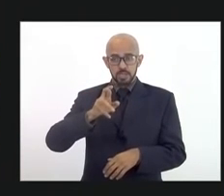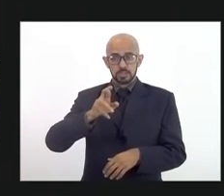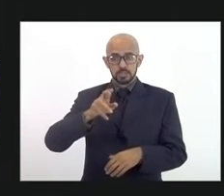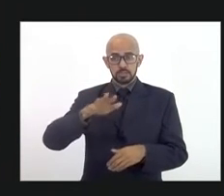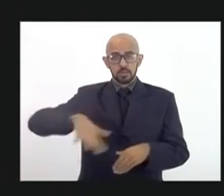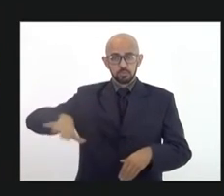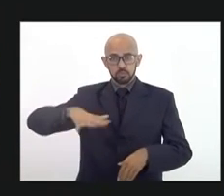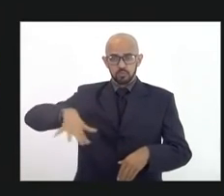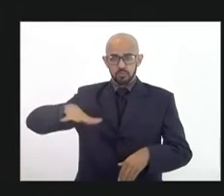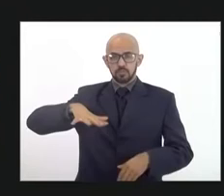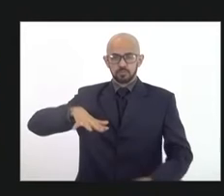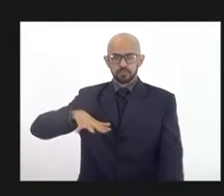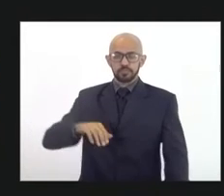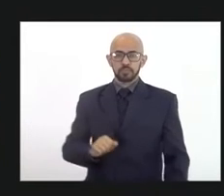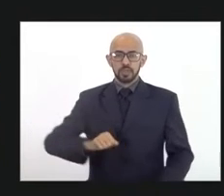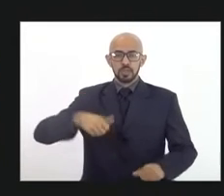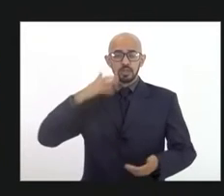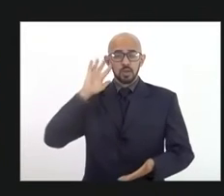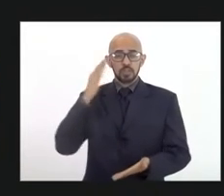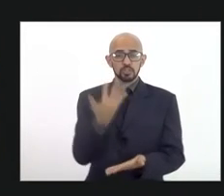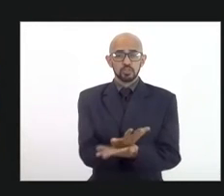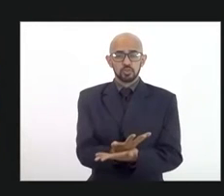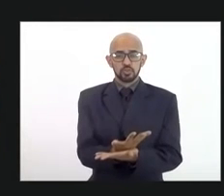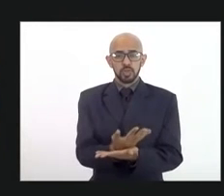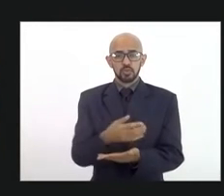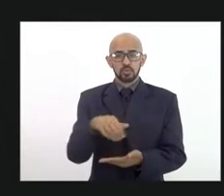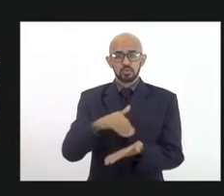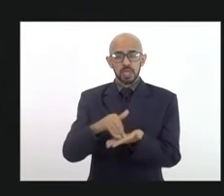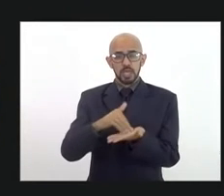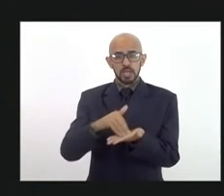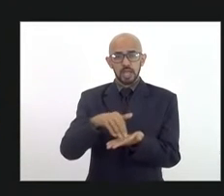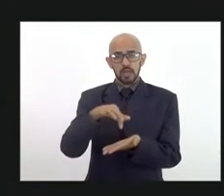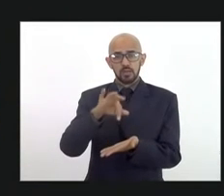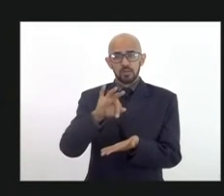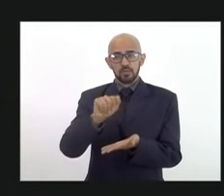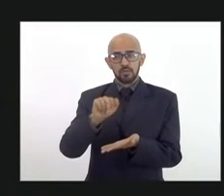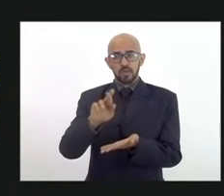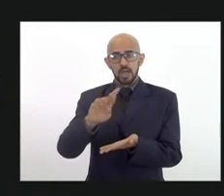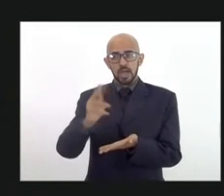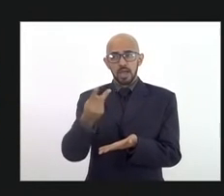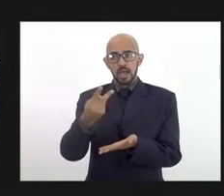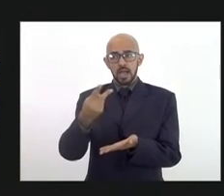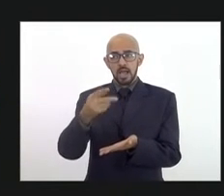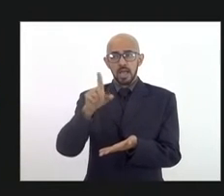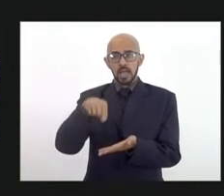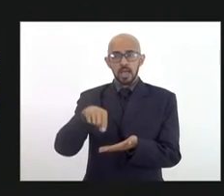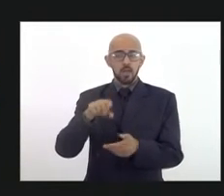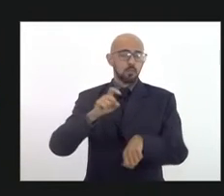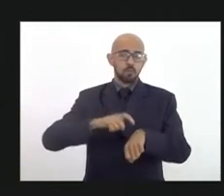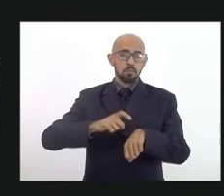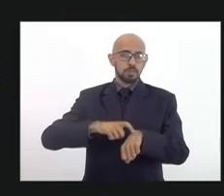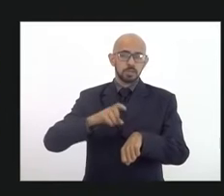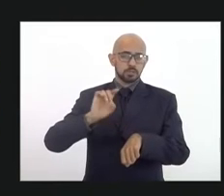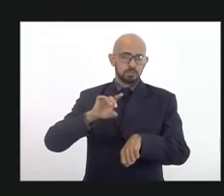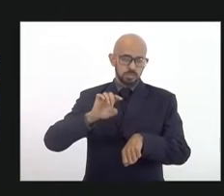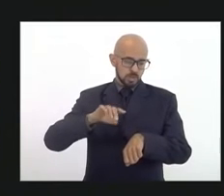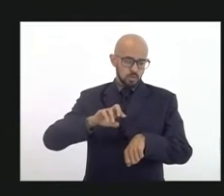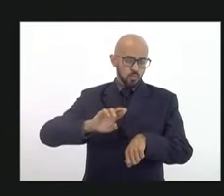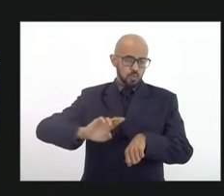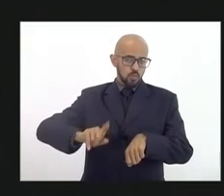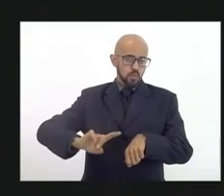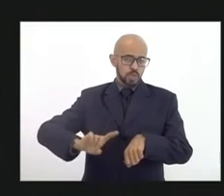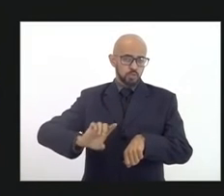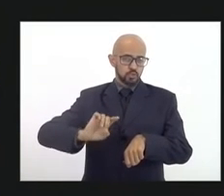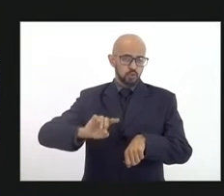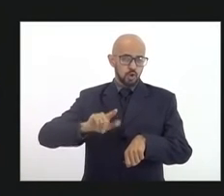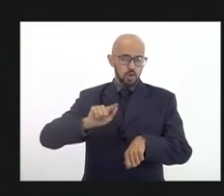postura resolutiva do secretário Fará é que a gente precisa nesse momento especial, onde as perspectivas não só do